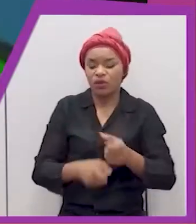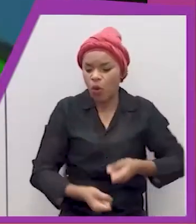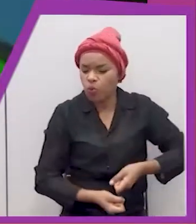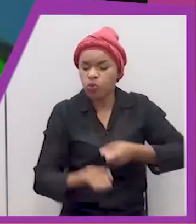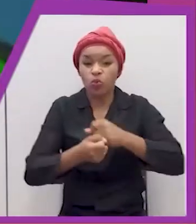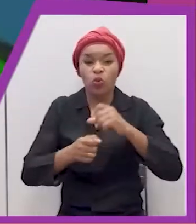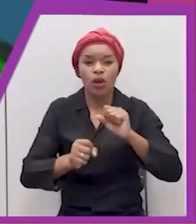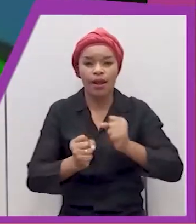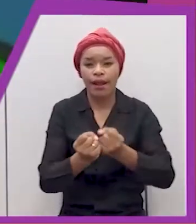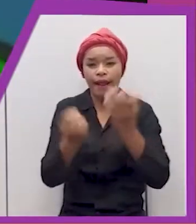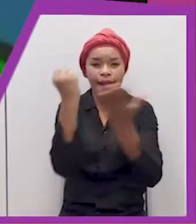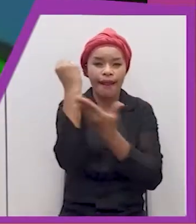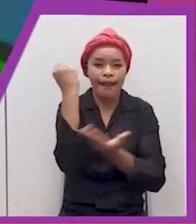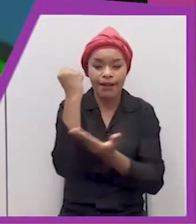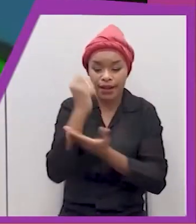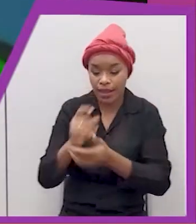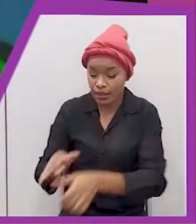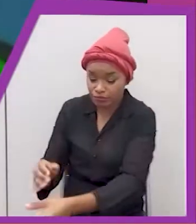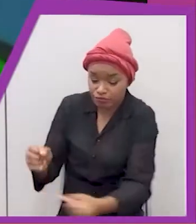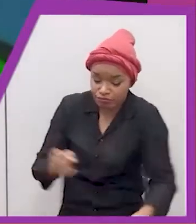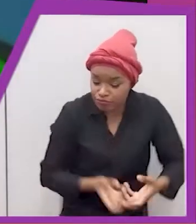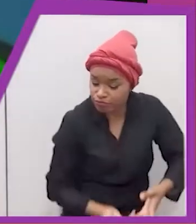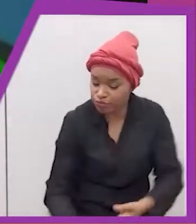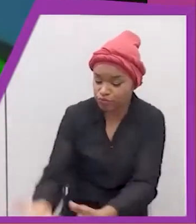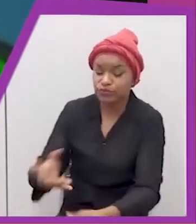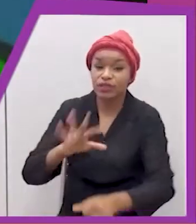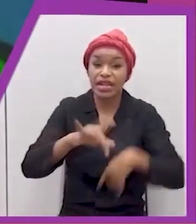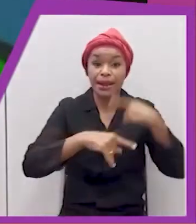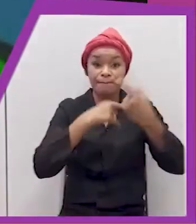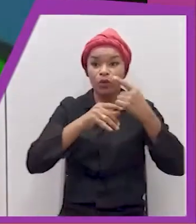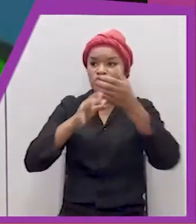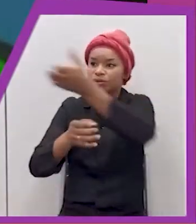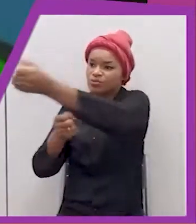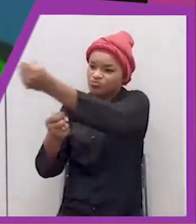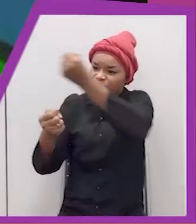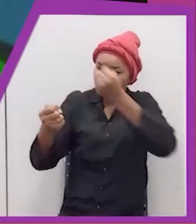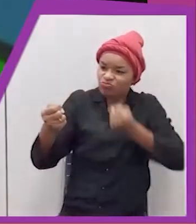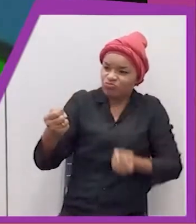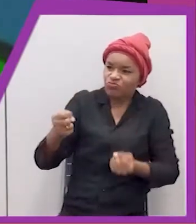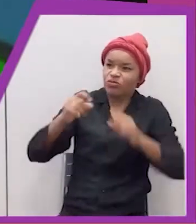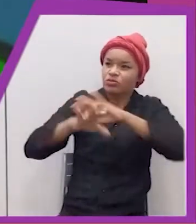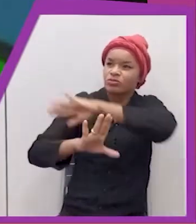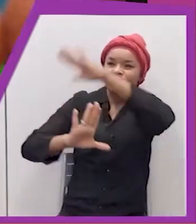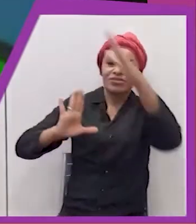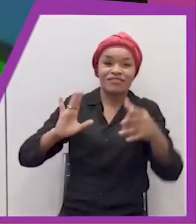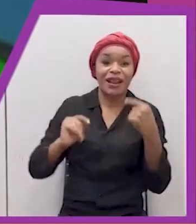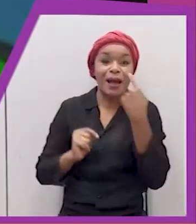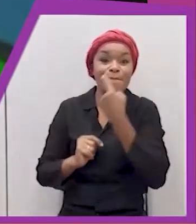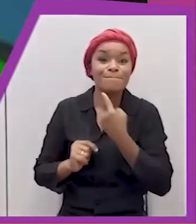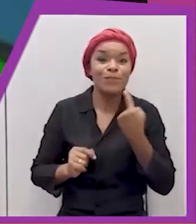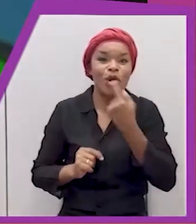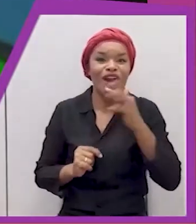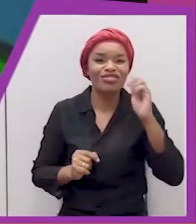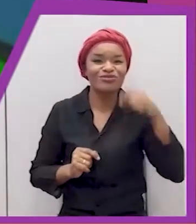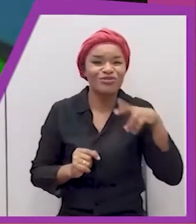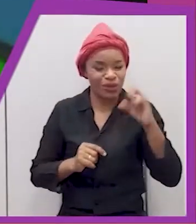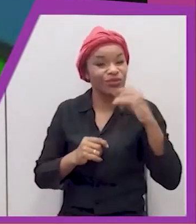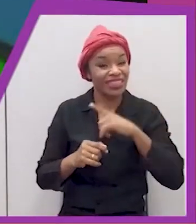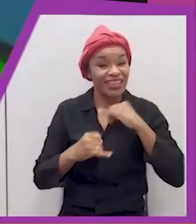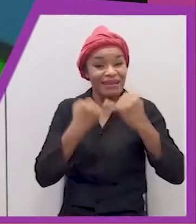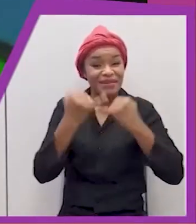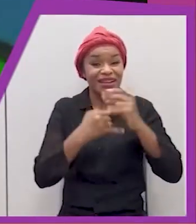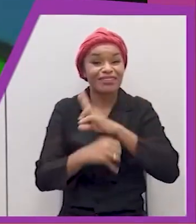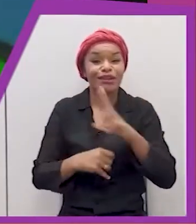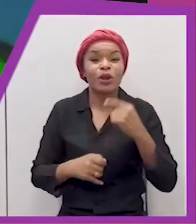né vocês conhecem a casinha do João de Barro não conhece Então imagina uma casinha de joão-de-barro gigante E aí